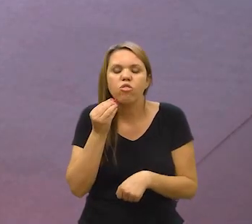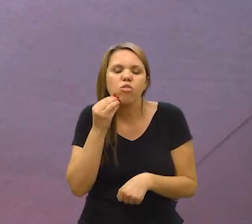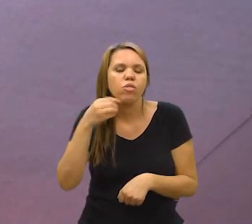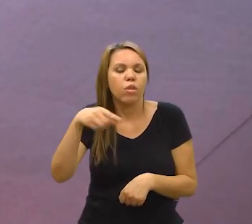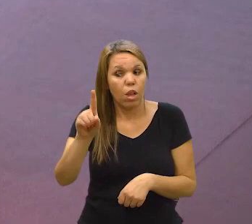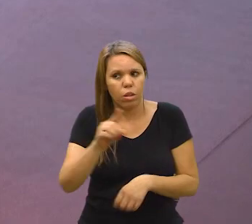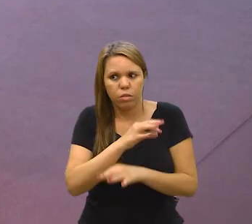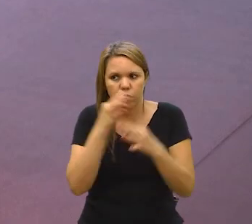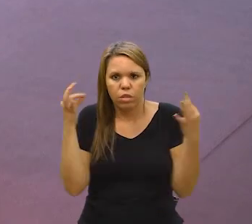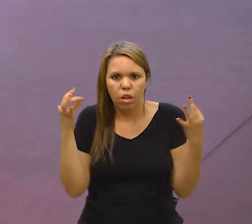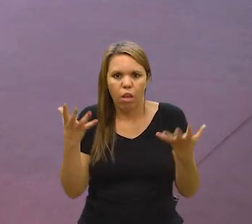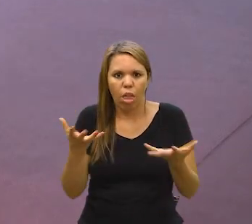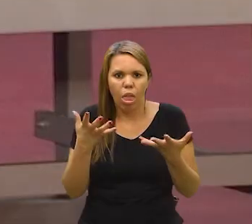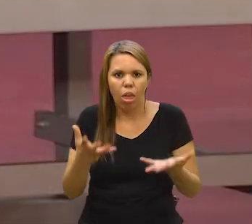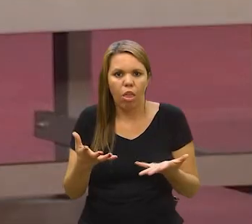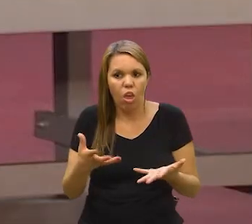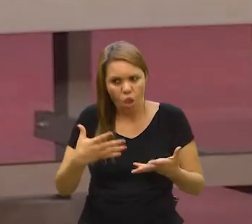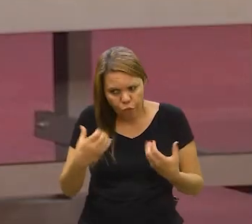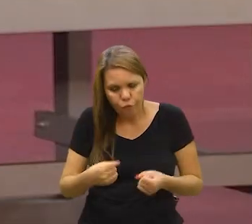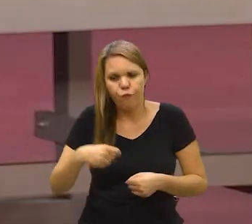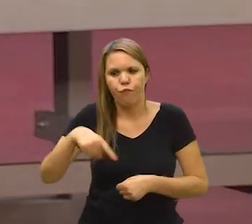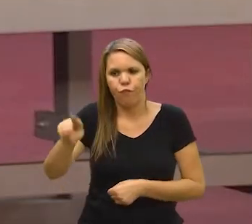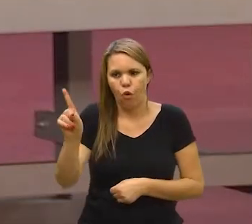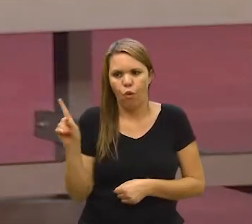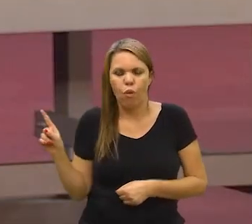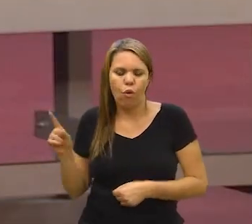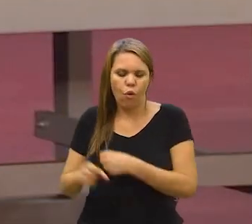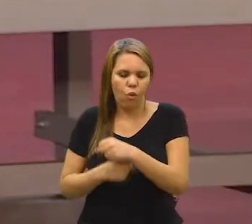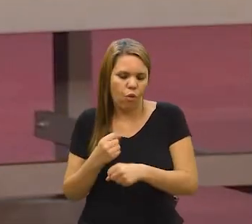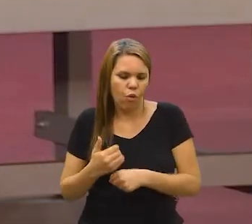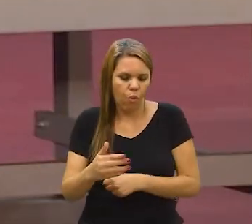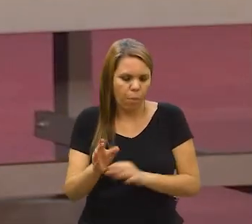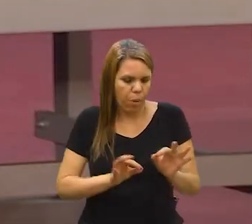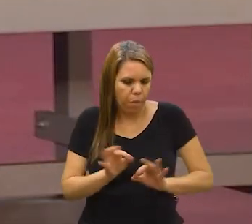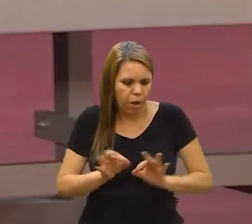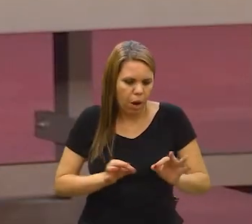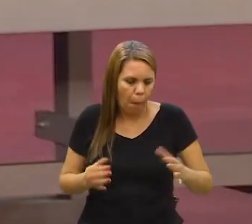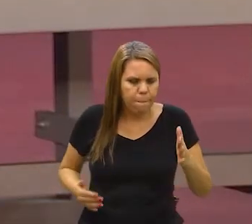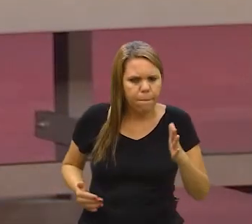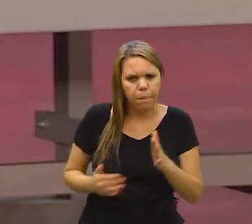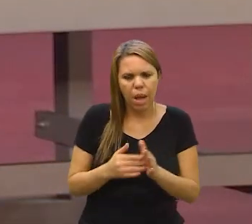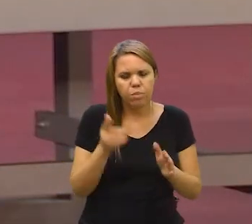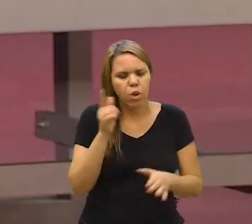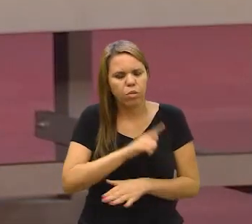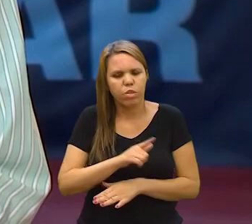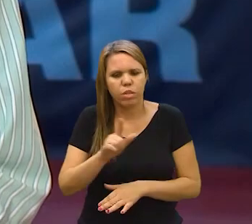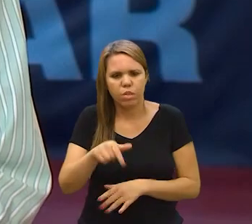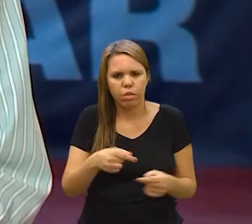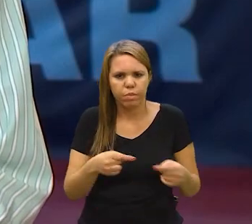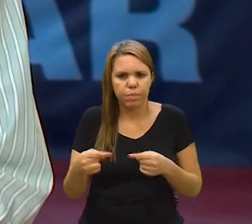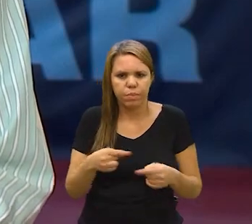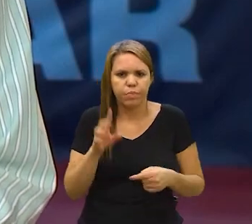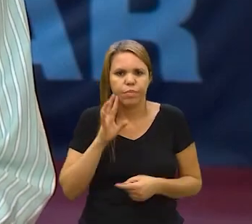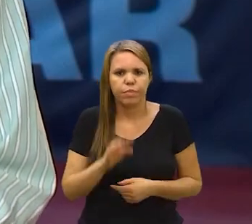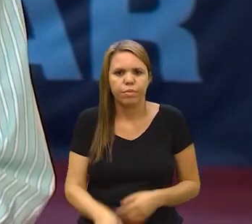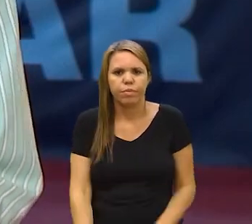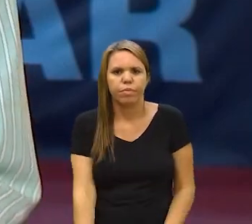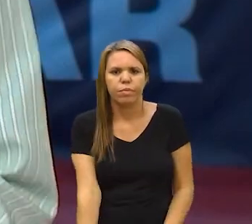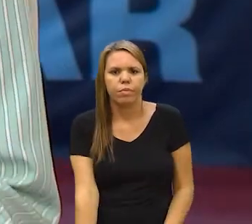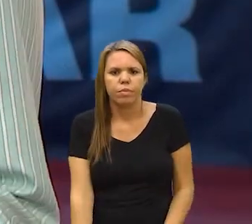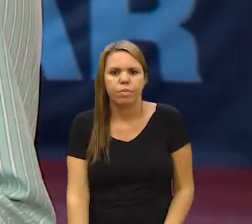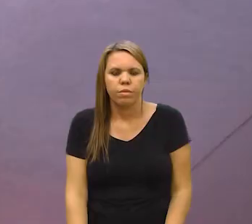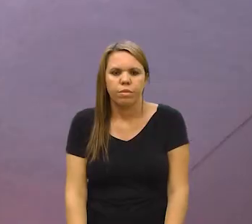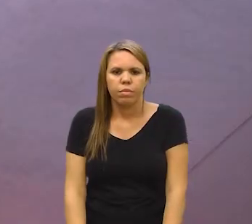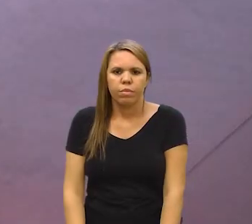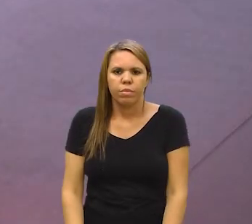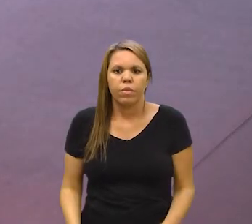lá pra mim foi a deixa pra eu falar assim, não, ano que vem eu vou me preparar ao máximo para essa competição. Que bacana. Só fazer um adendo